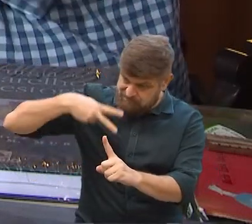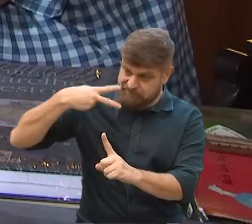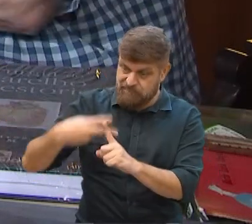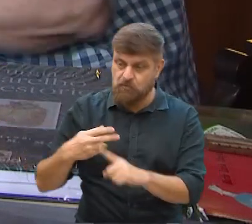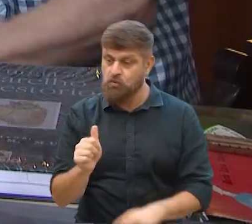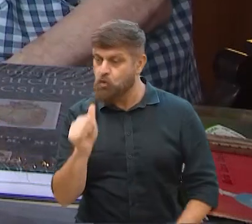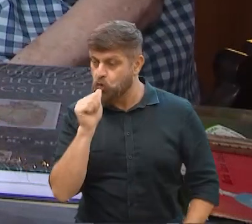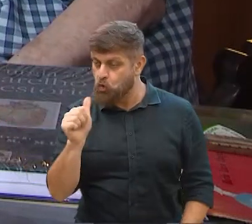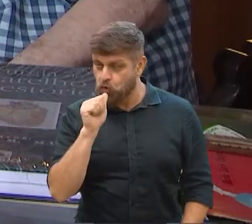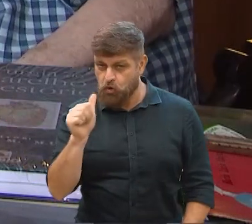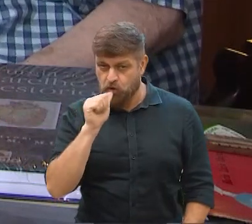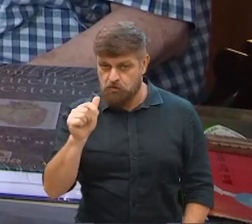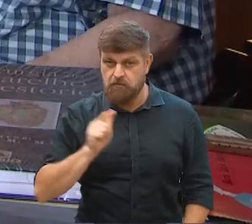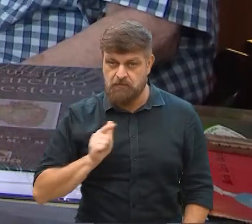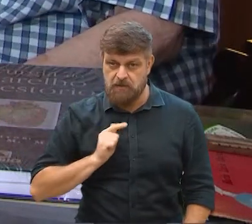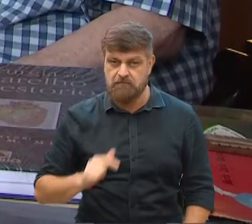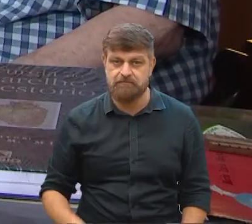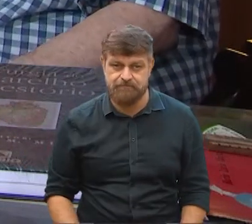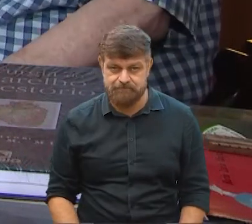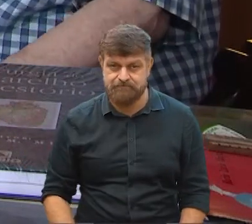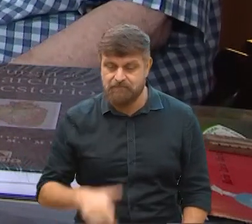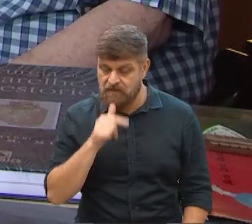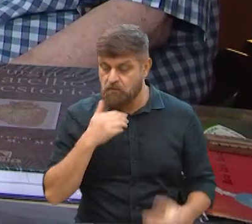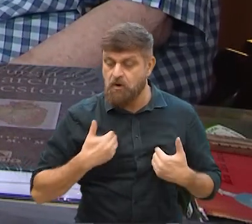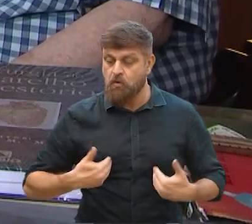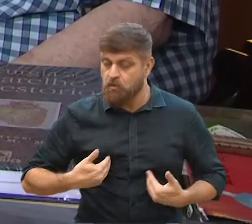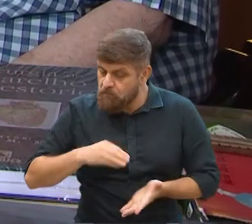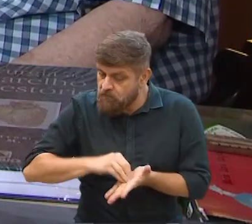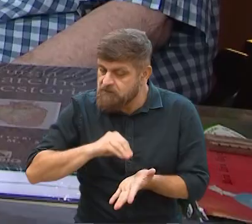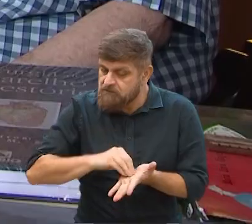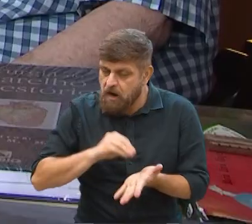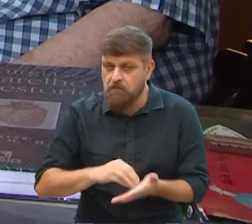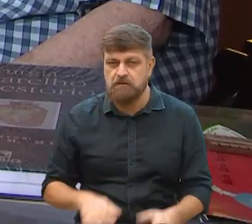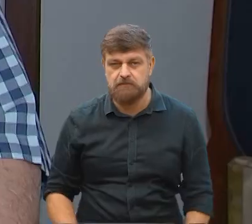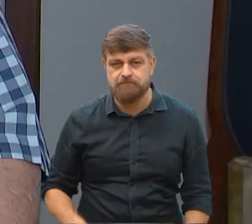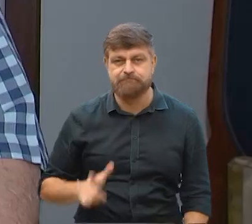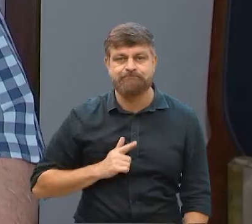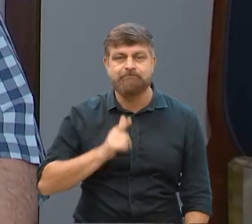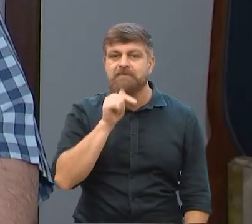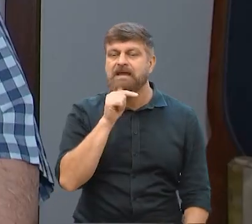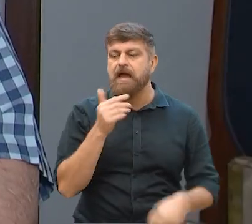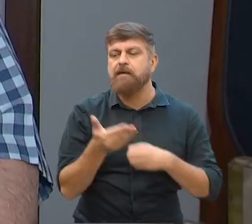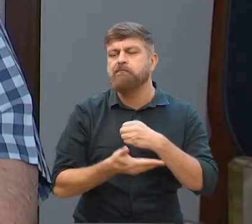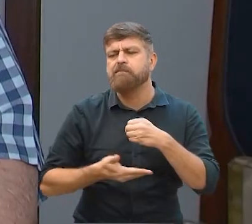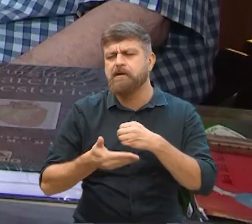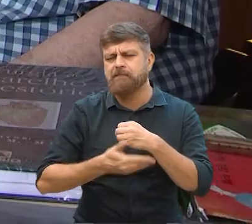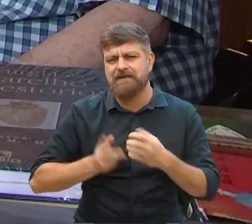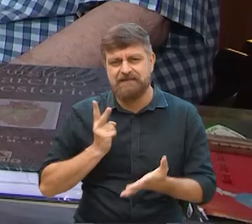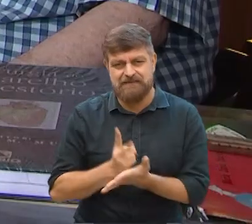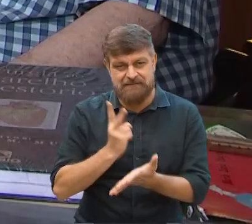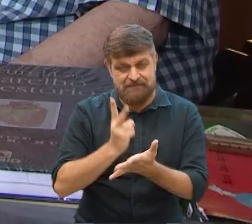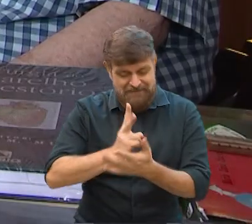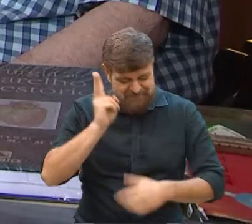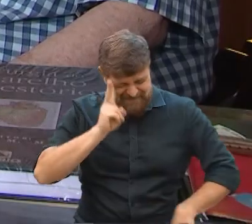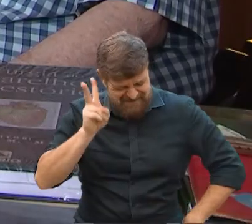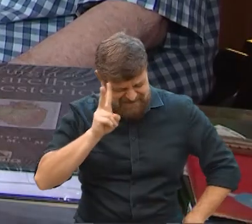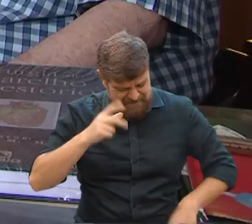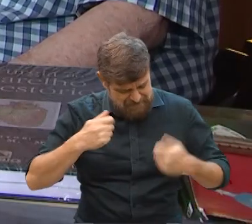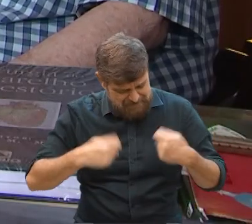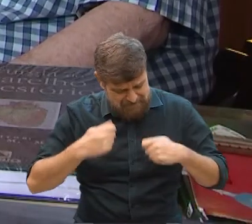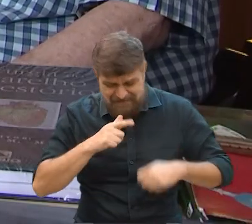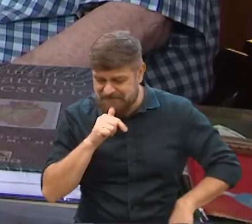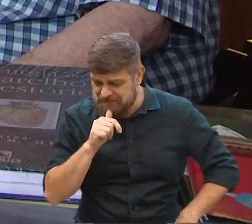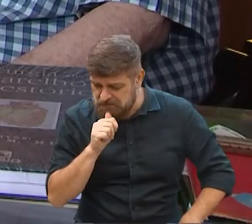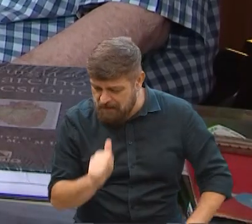coisa para repor aquilo que perdeu. A água é fundamental. Eu sempre fico me lembrando